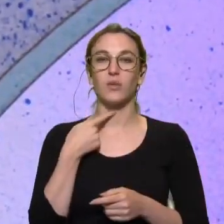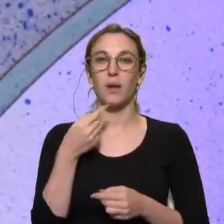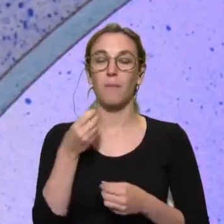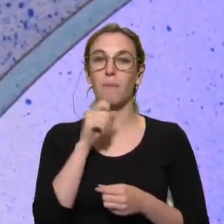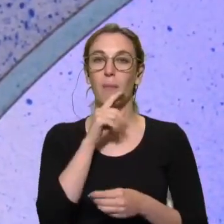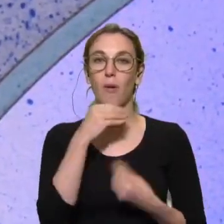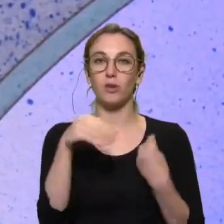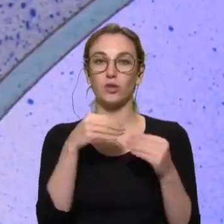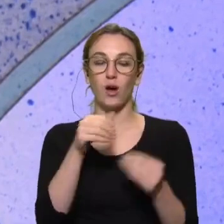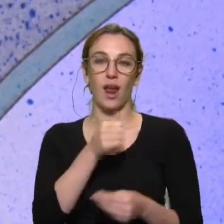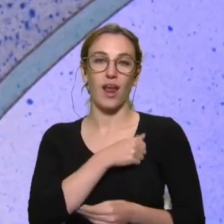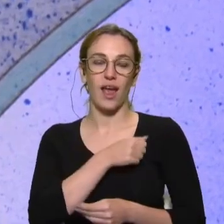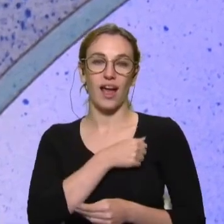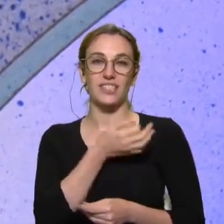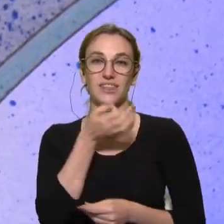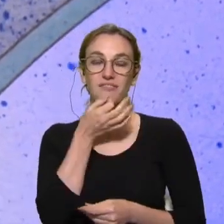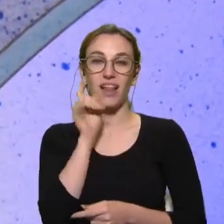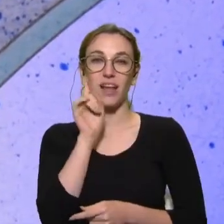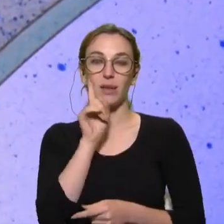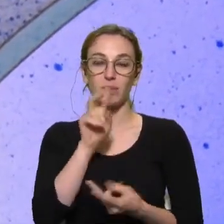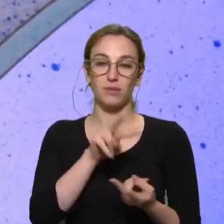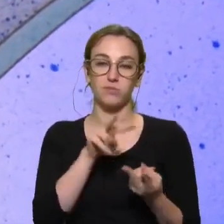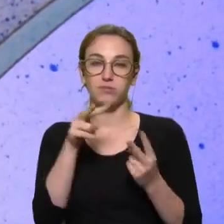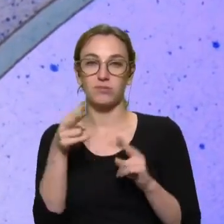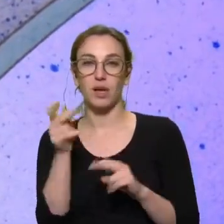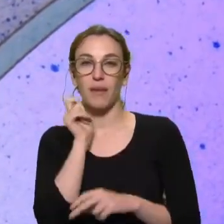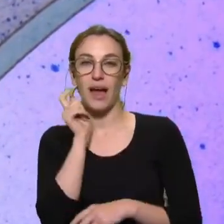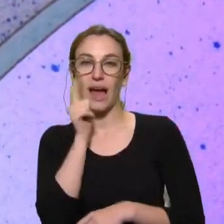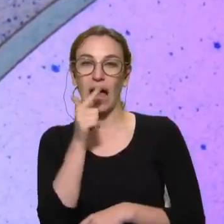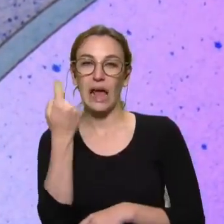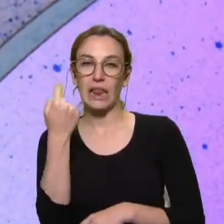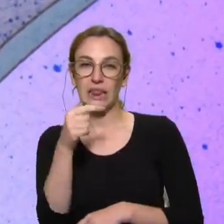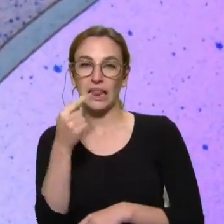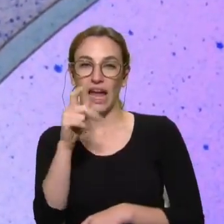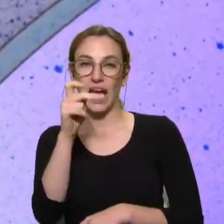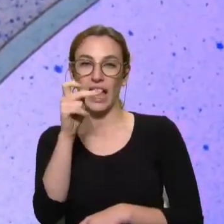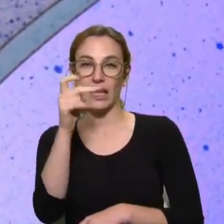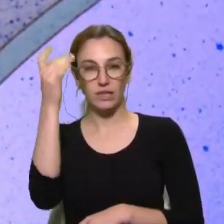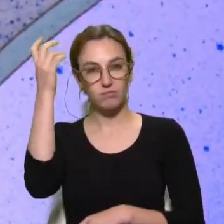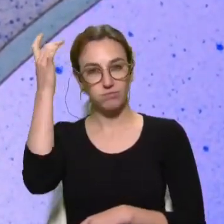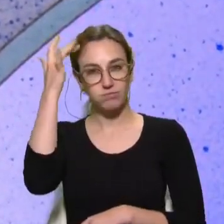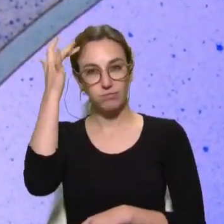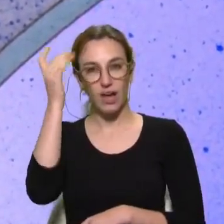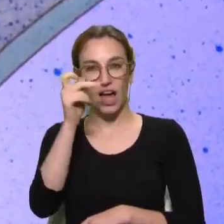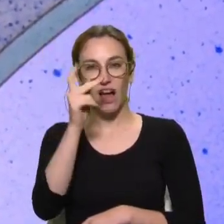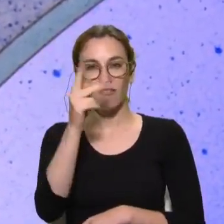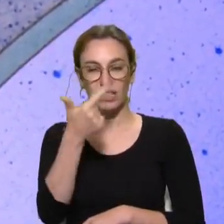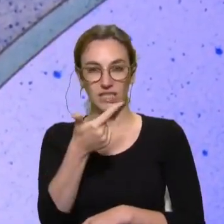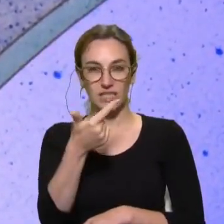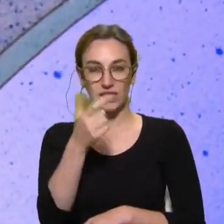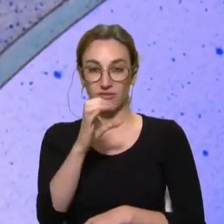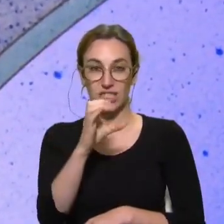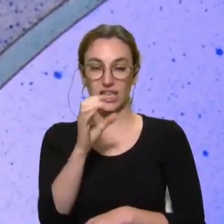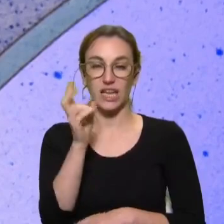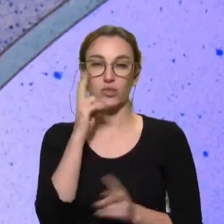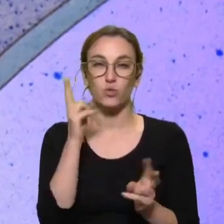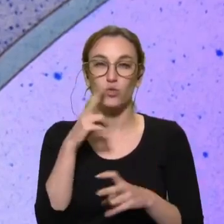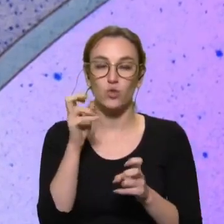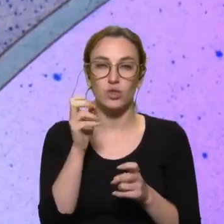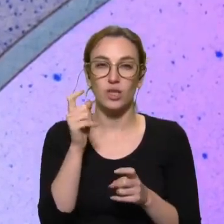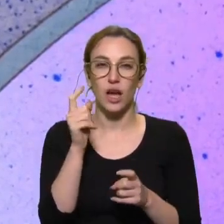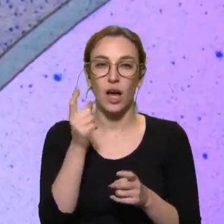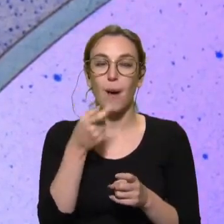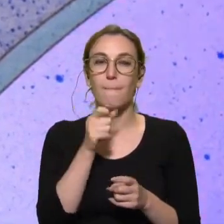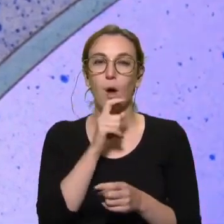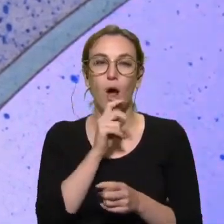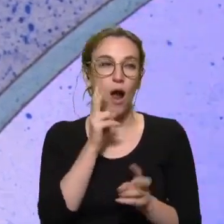importância da intervenção pós-AVC, destaca a necessidade de diagnóstico rápido e reabilitação eficaz para minimizar